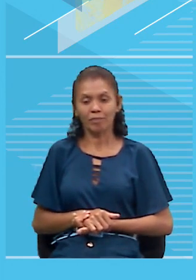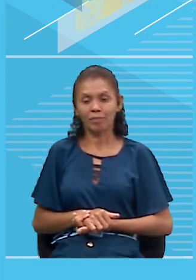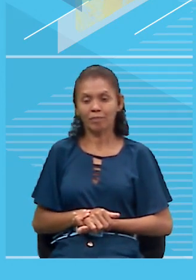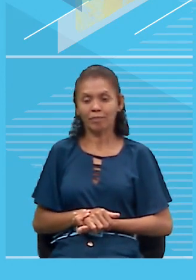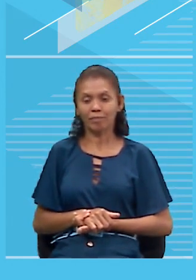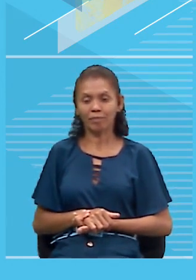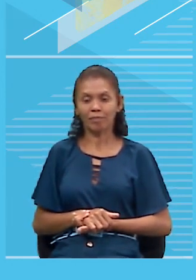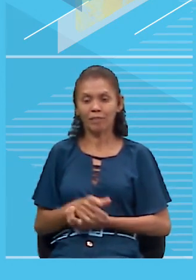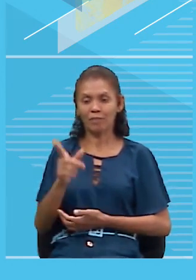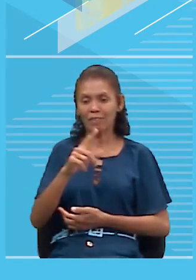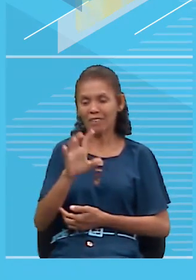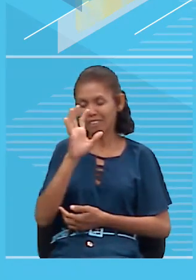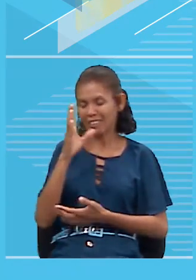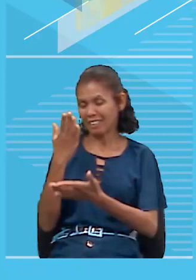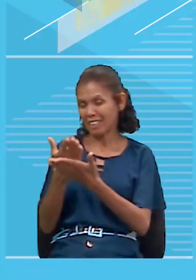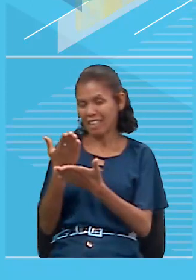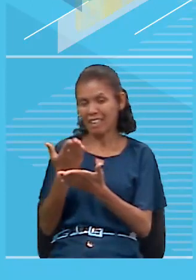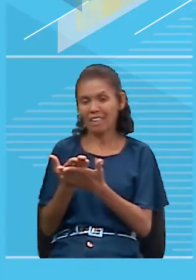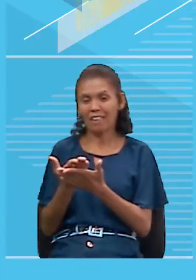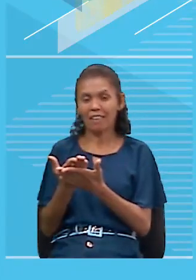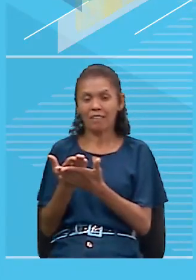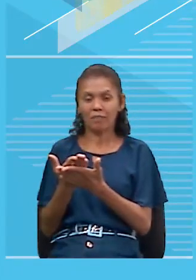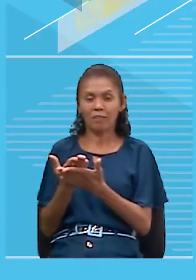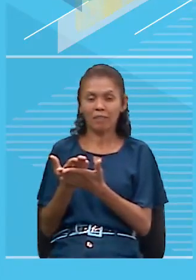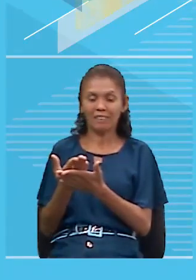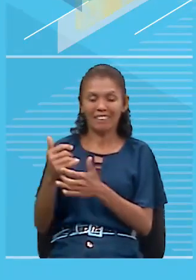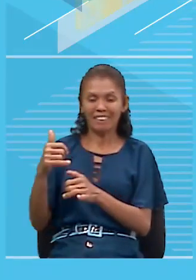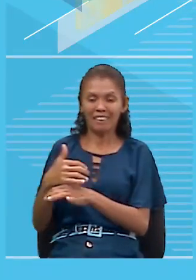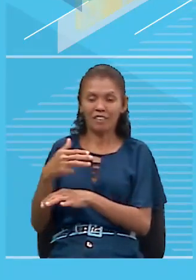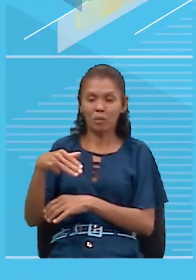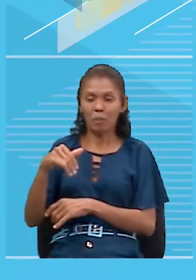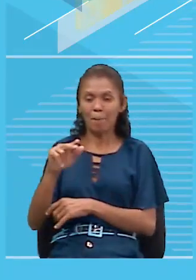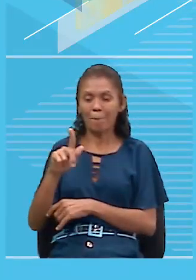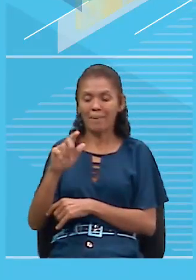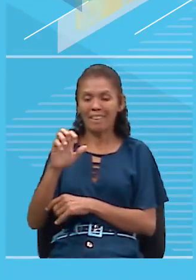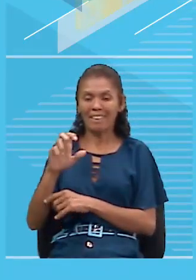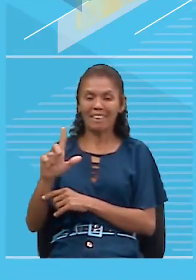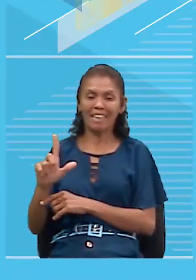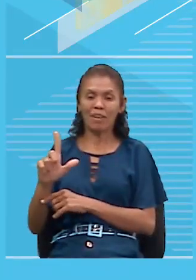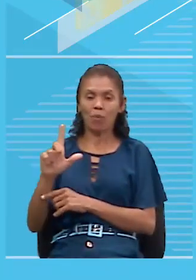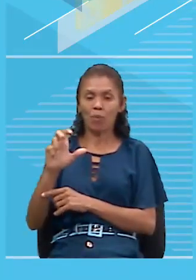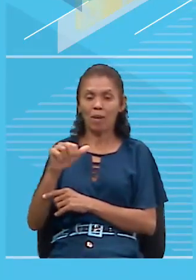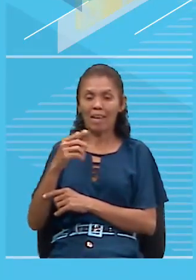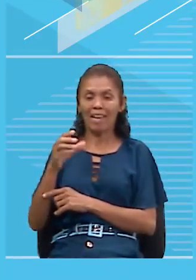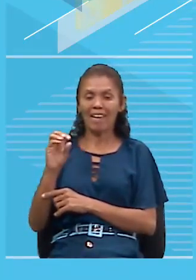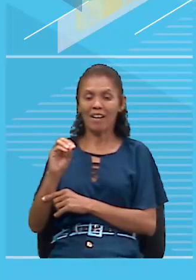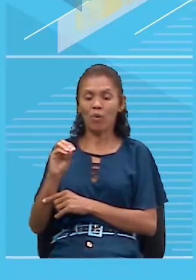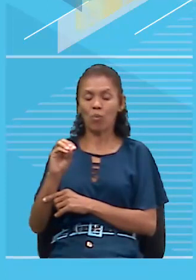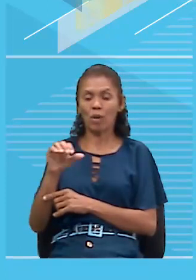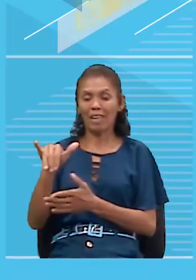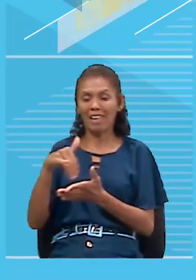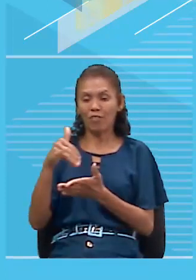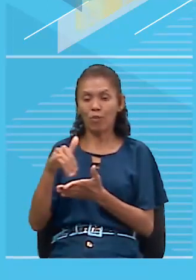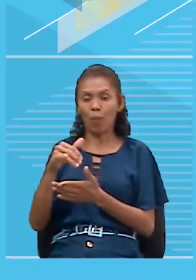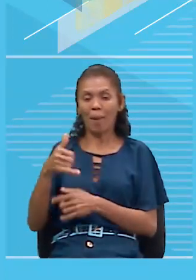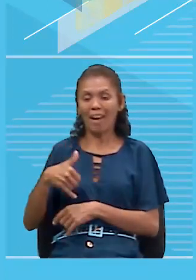meninas que estão assistindo aula Miguel leão com a média de idade de vocês Claro que ele Claro se quiser né citar a sua idade Manda